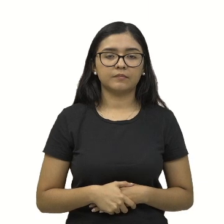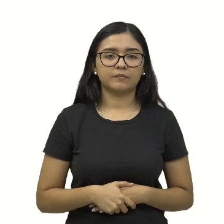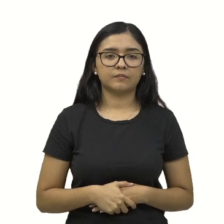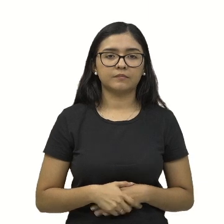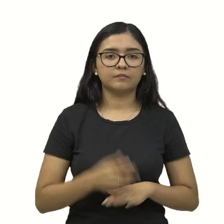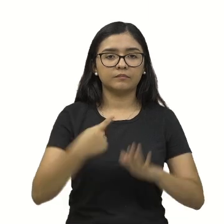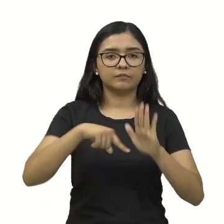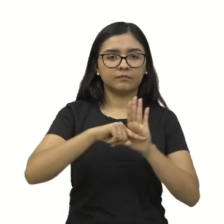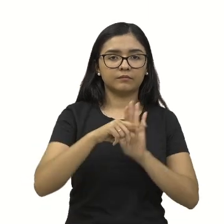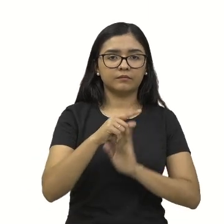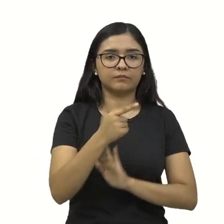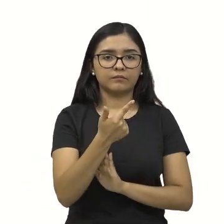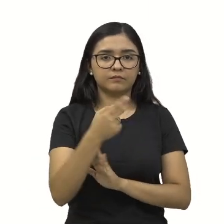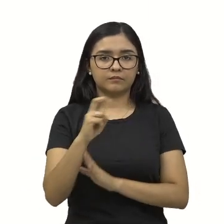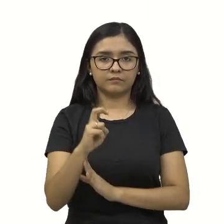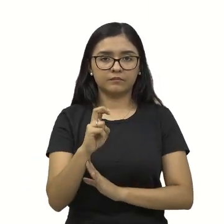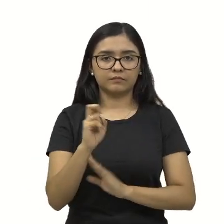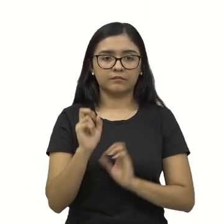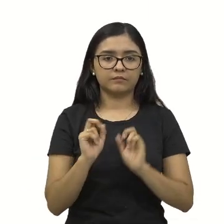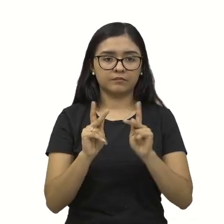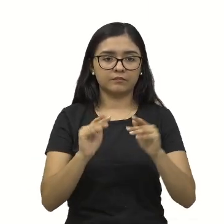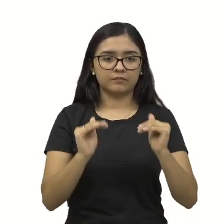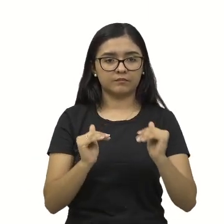Menos 25. Subir um pouquinho aqui.